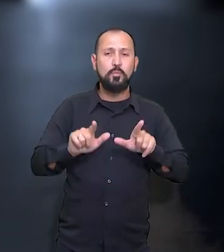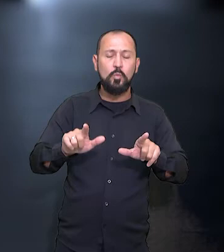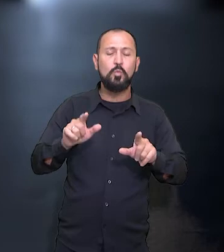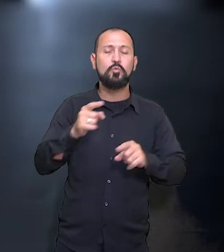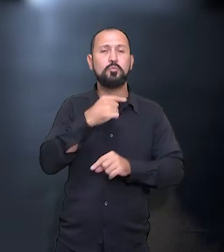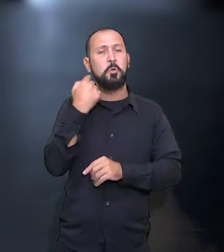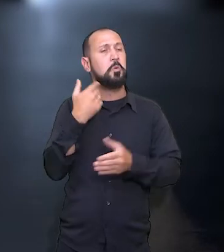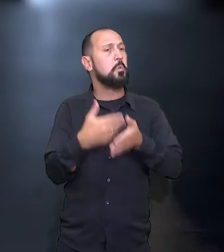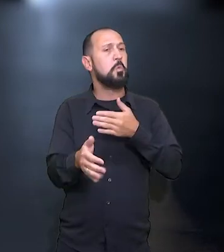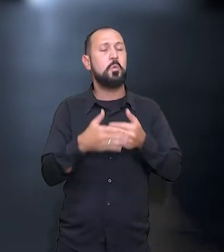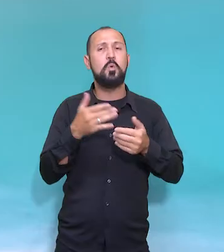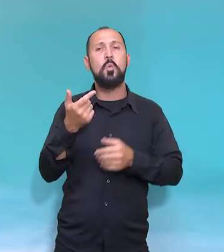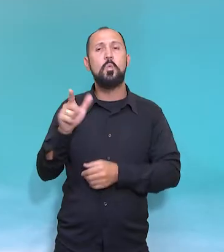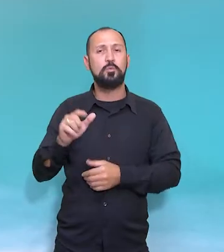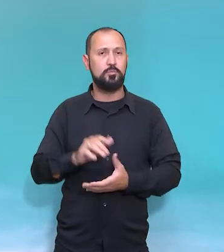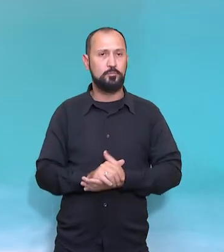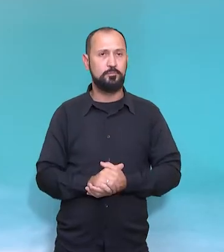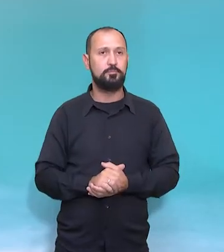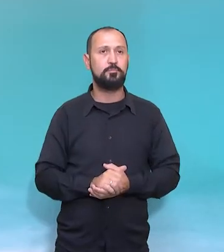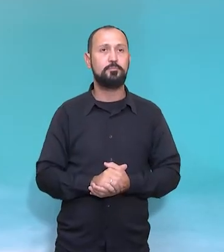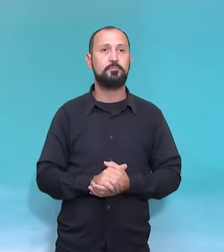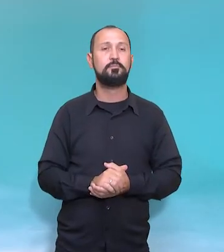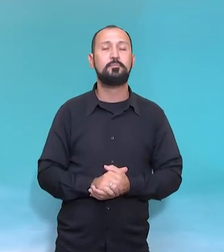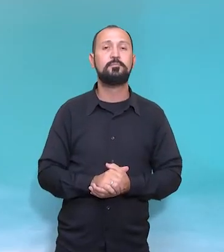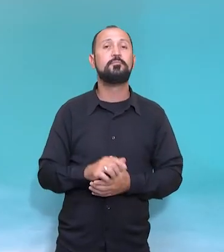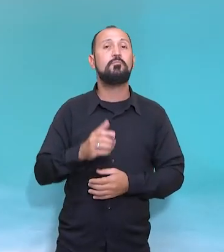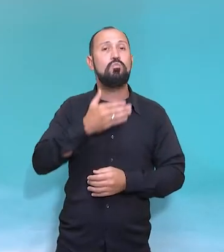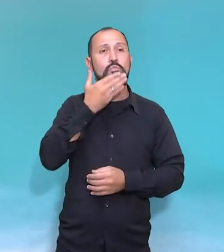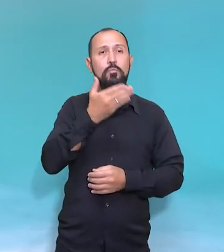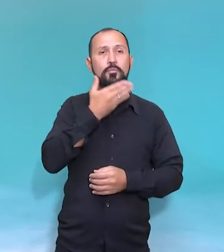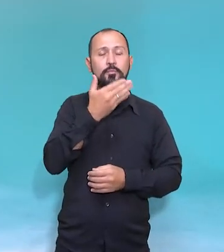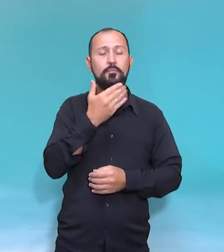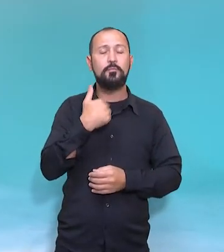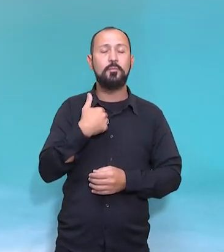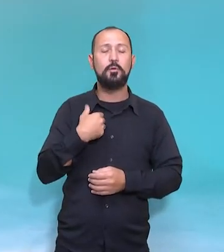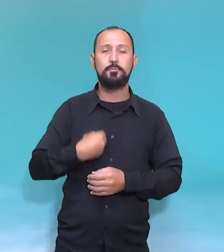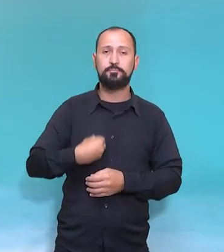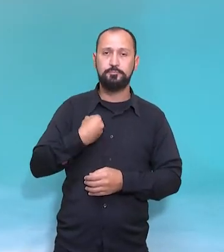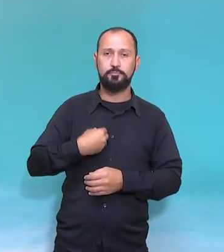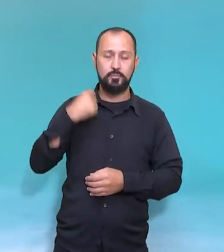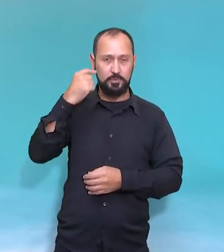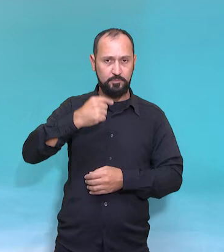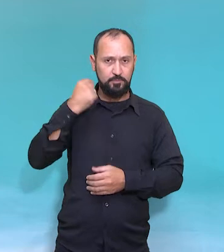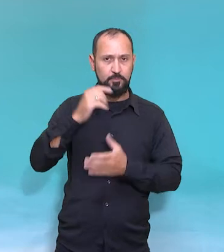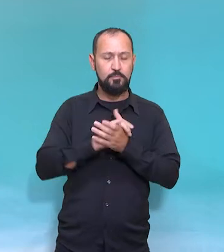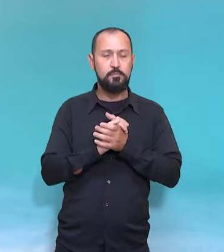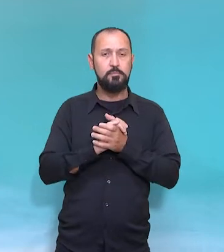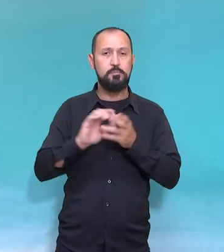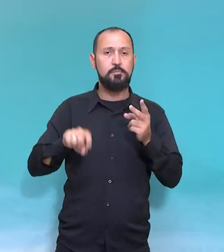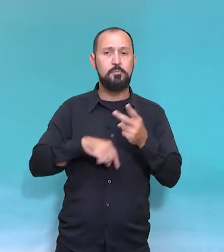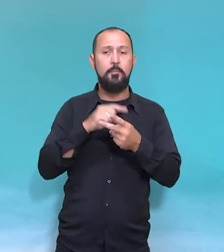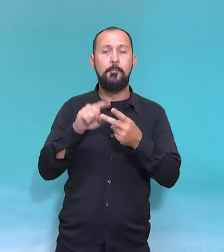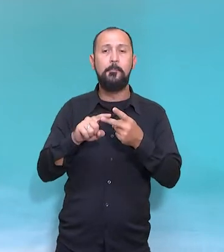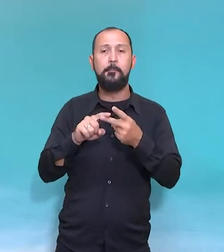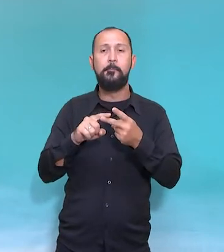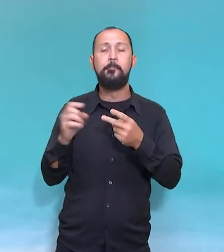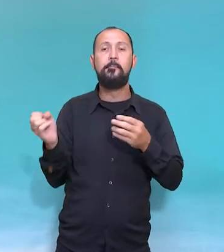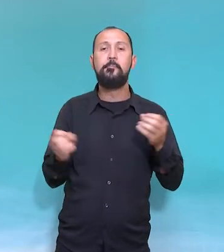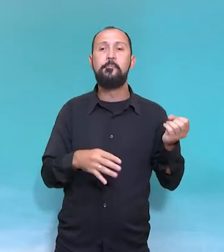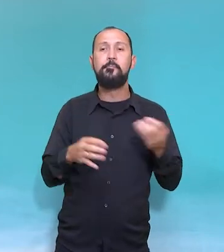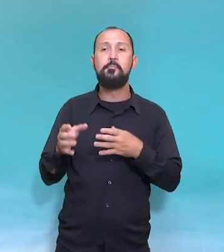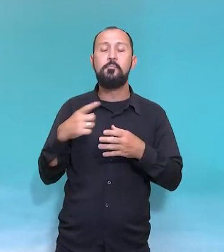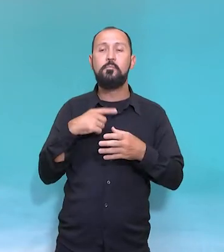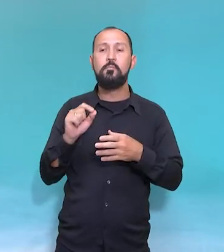nascimento, certidão de óbito ou outro documento de registro público. Então, isso facilitou muito a vida do advogado. Uma